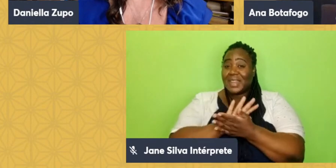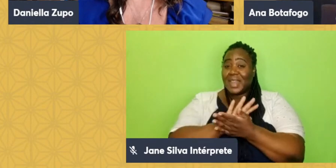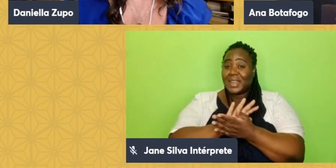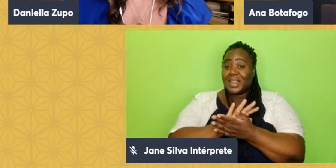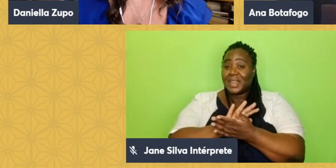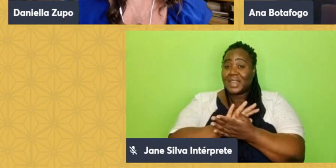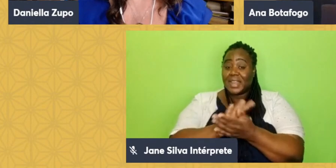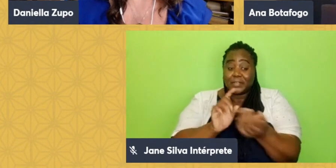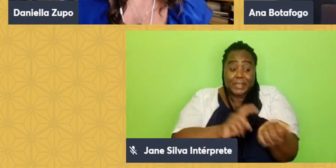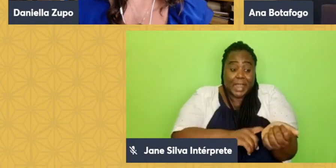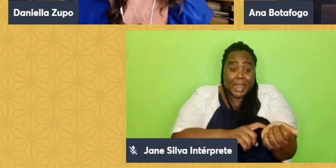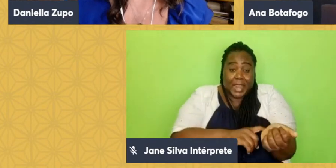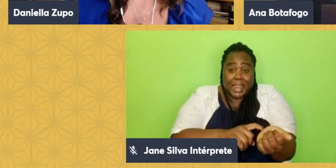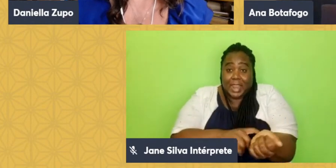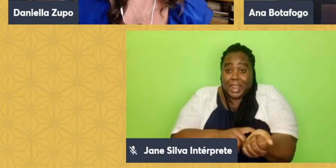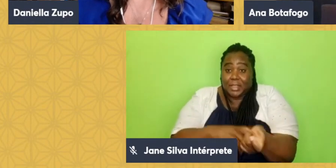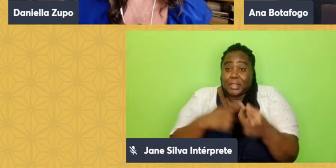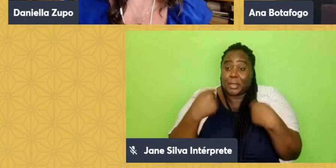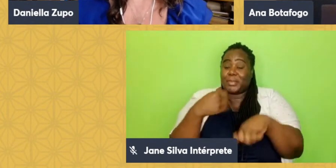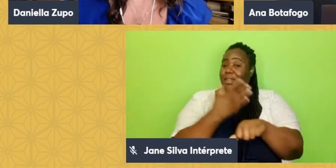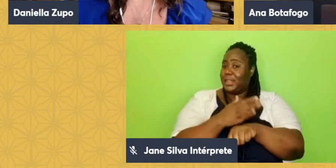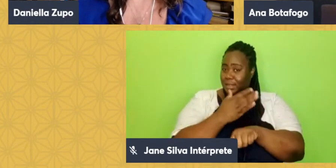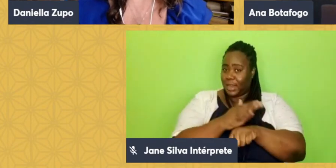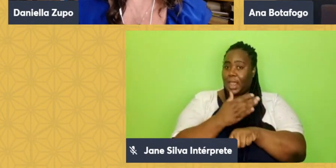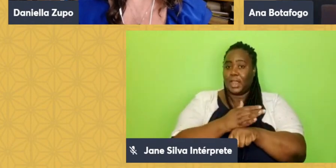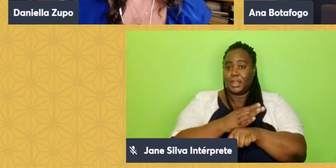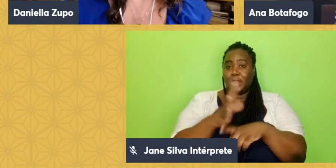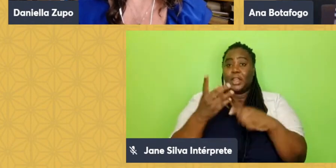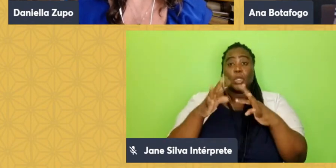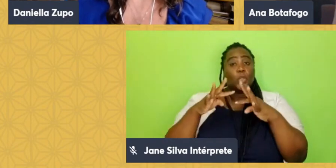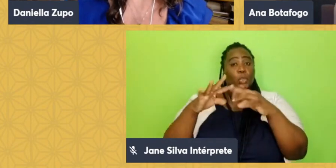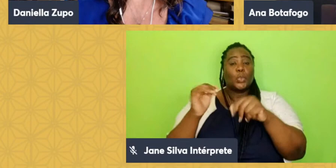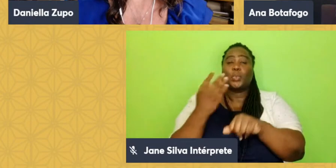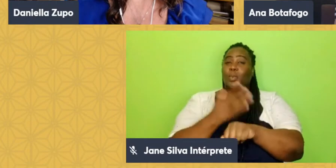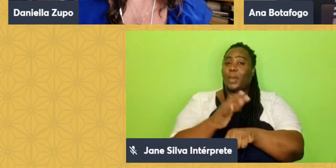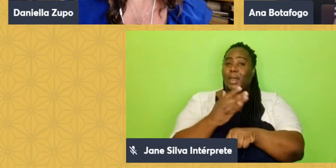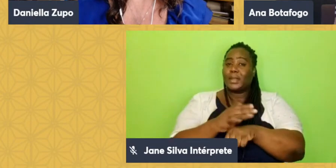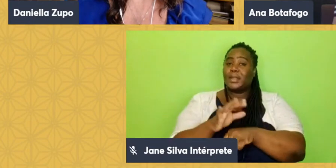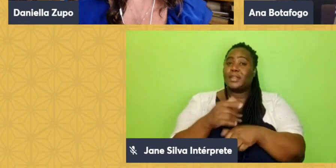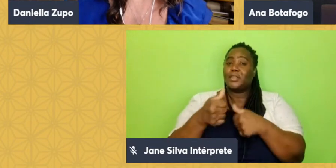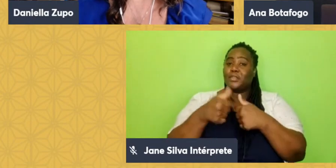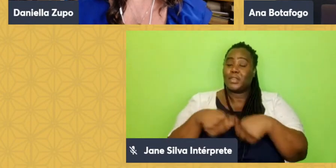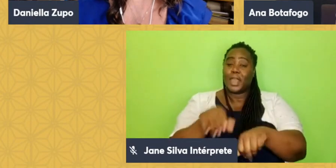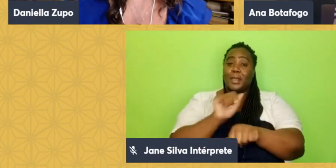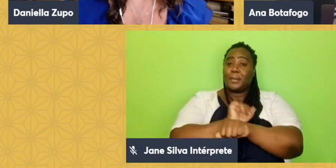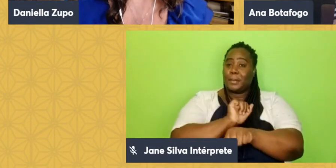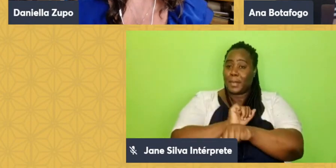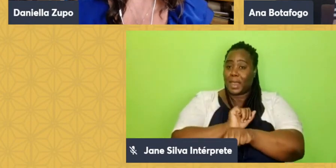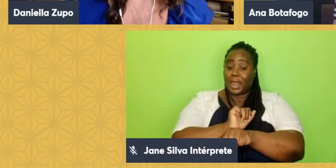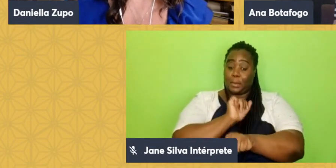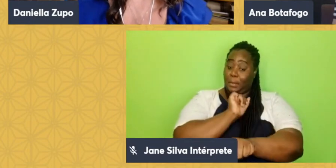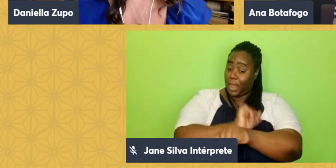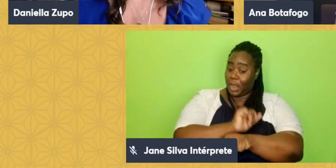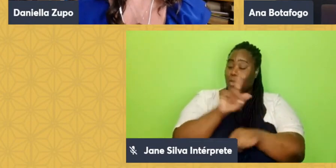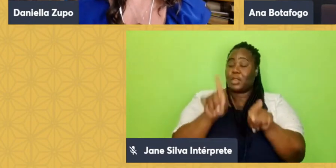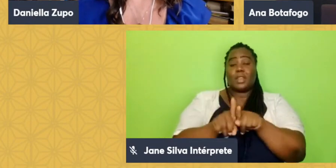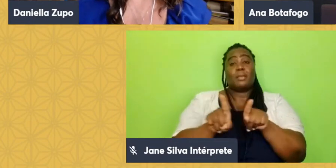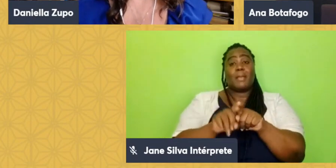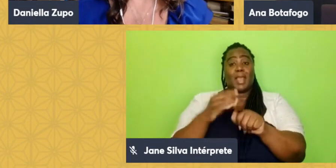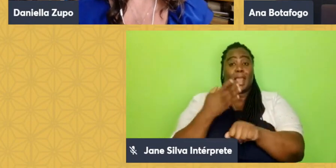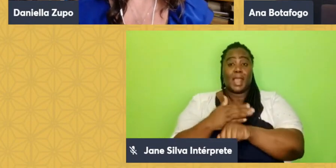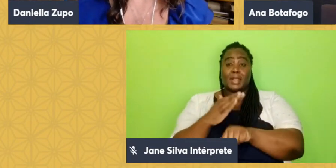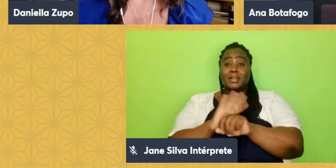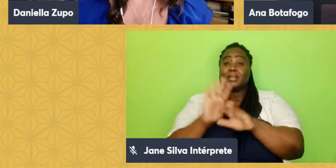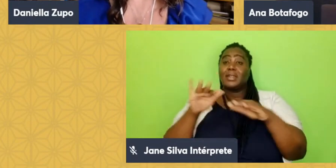ele fica nervoso tem que ter um treino tudo é treino e ficar parado EA inércia é treino